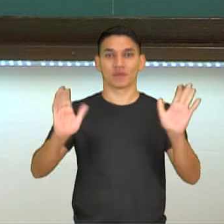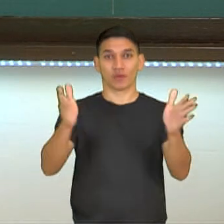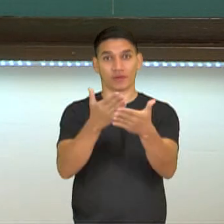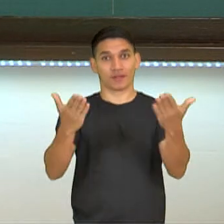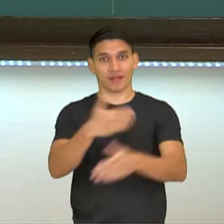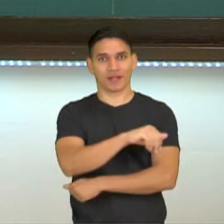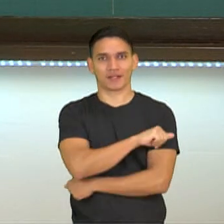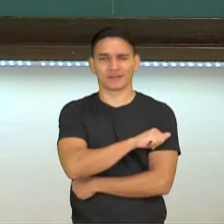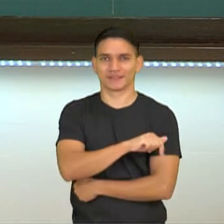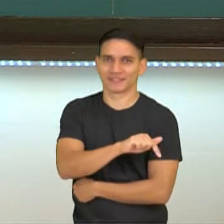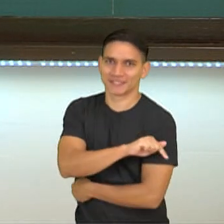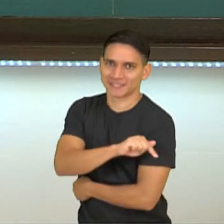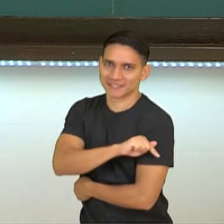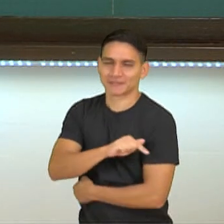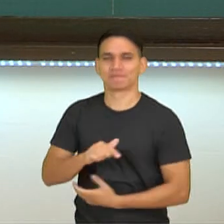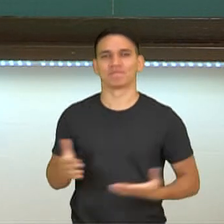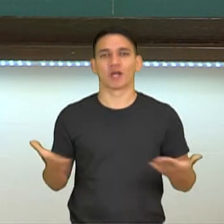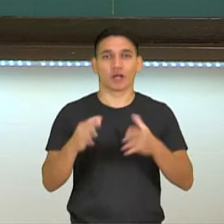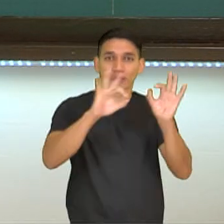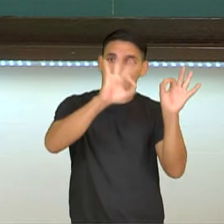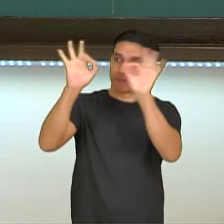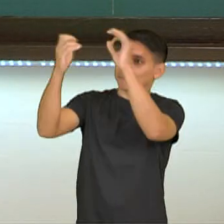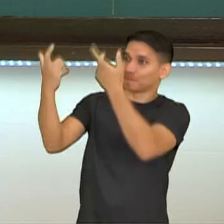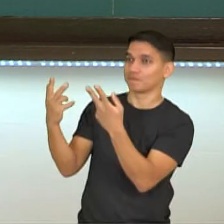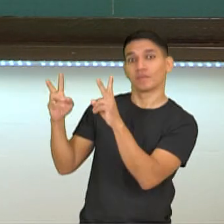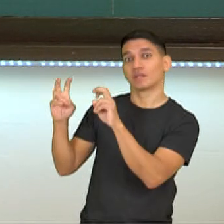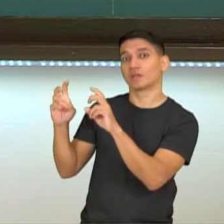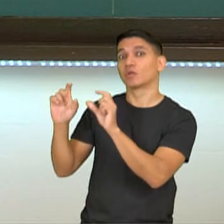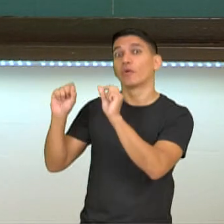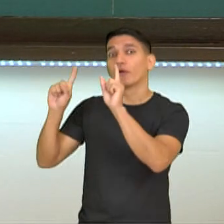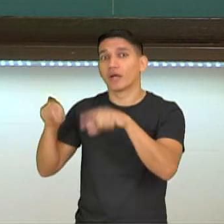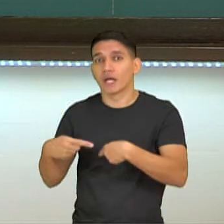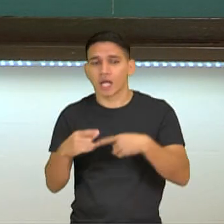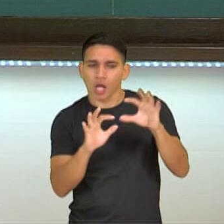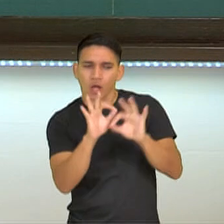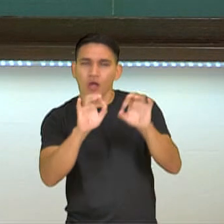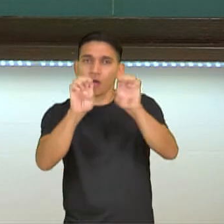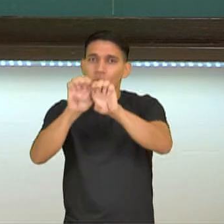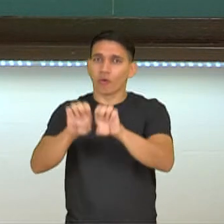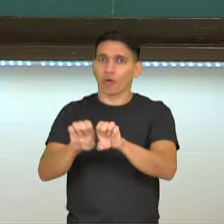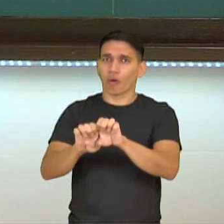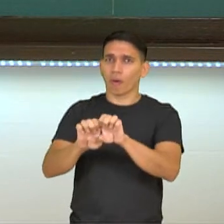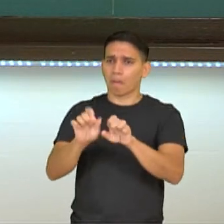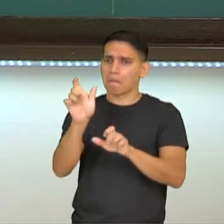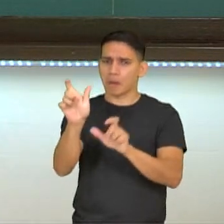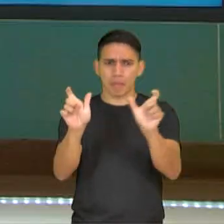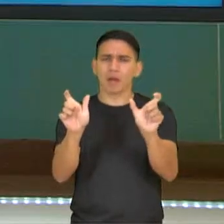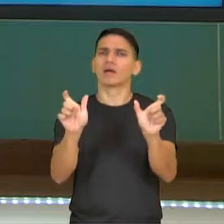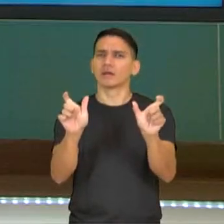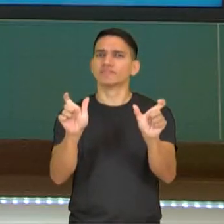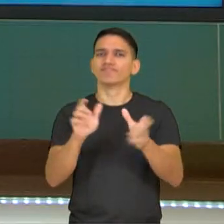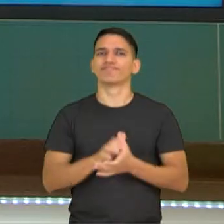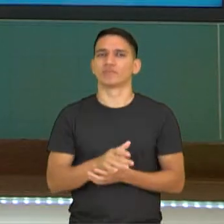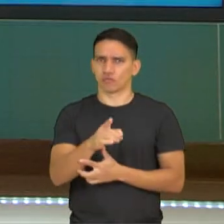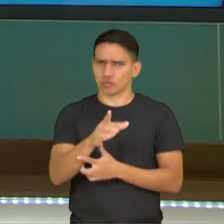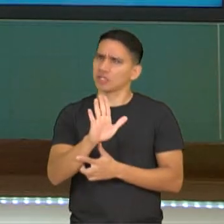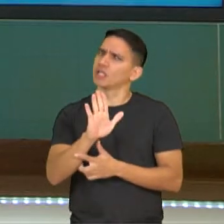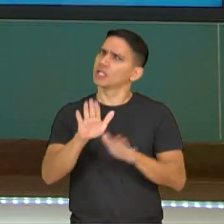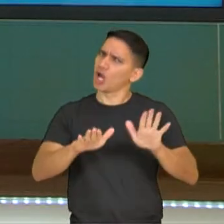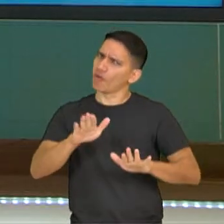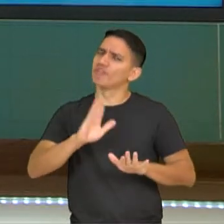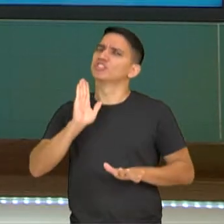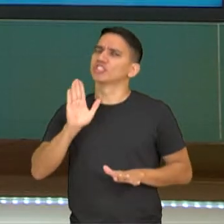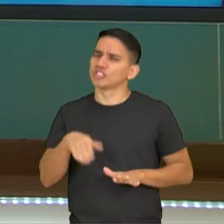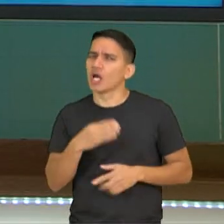Olá, estudantes do 7º ano. Neste vídeo vamos falar sobre estrutura das palavras. Vocês provavelmente já tiveram